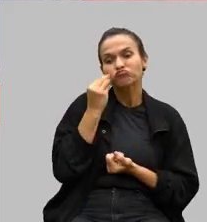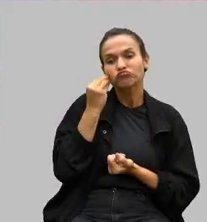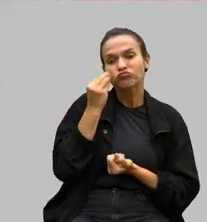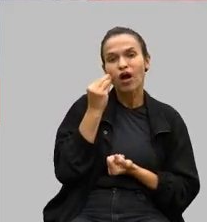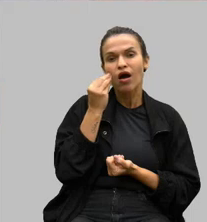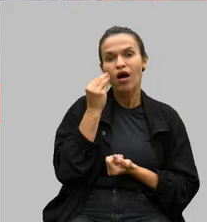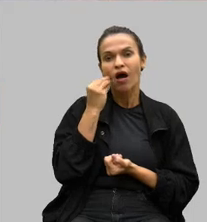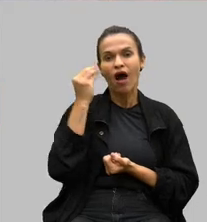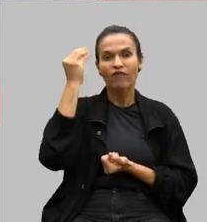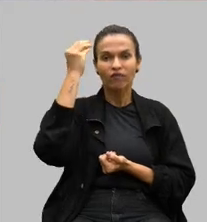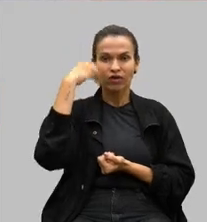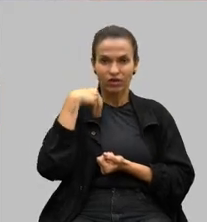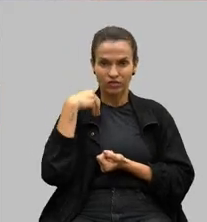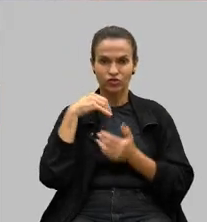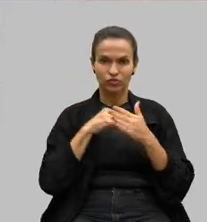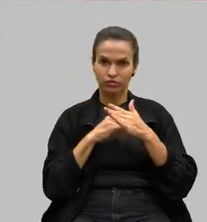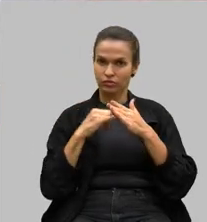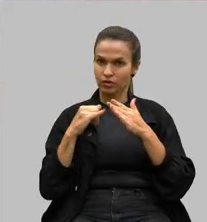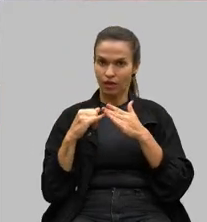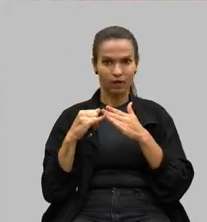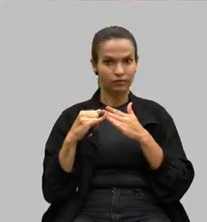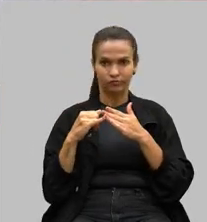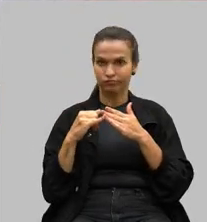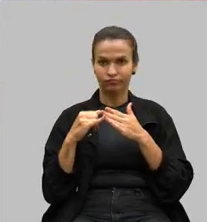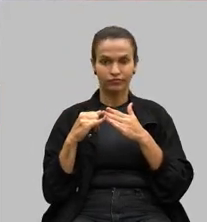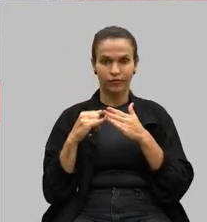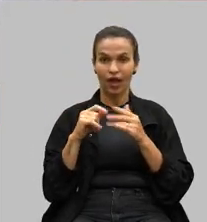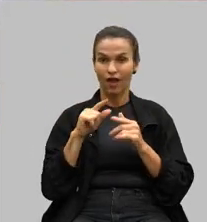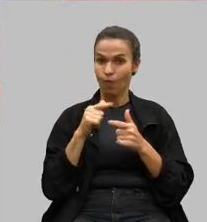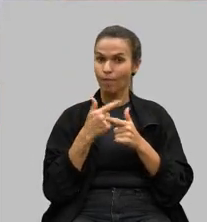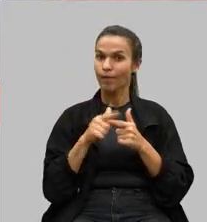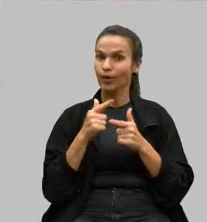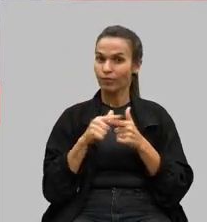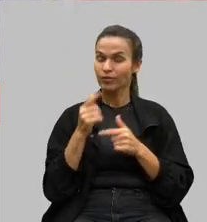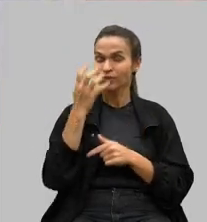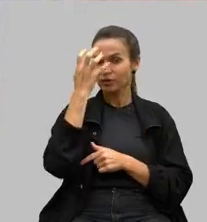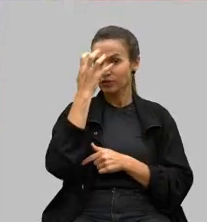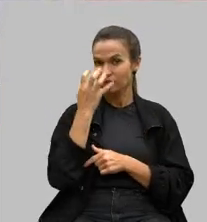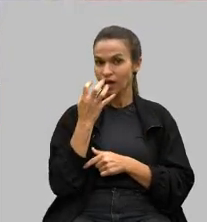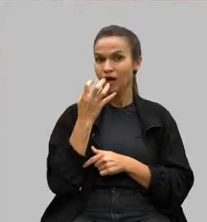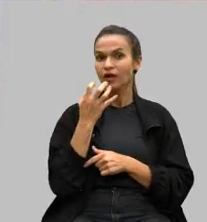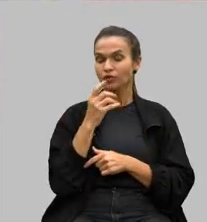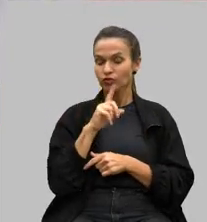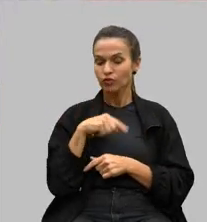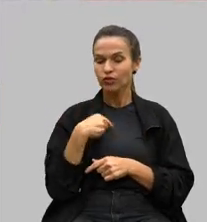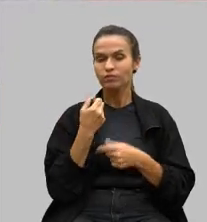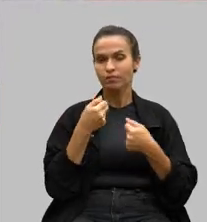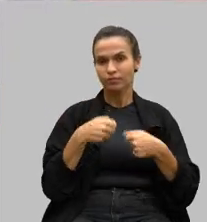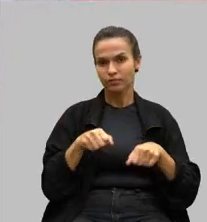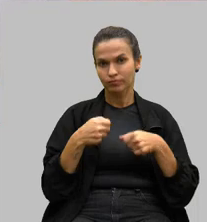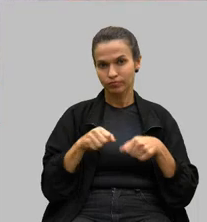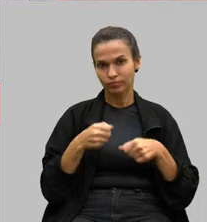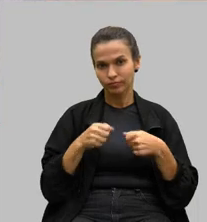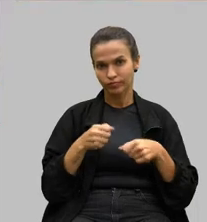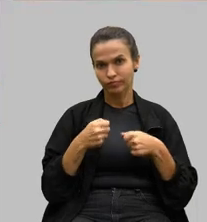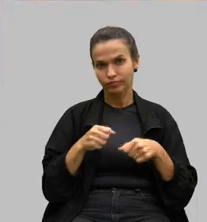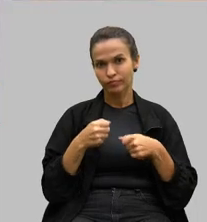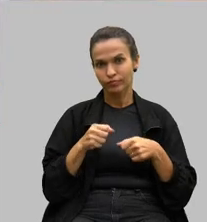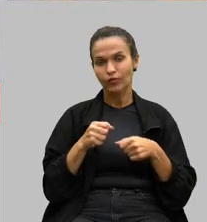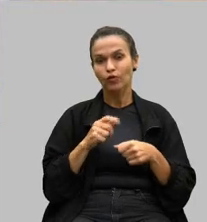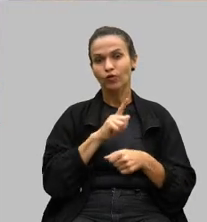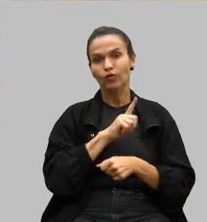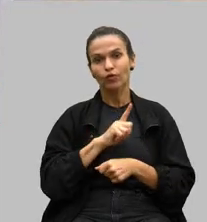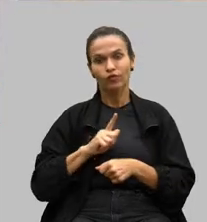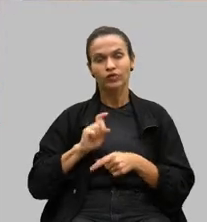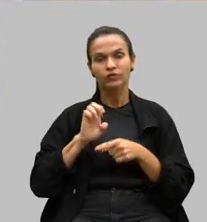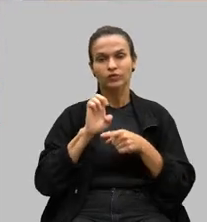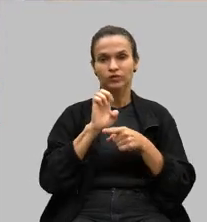fragilidade institucional para nós Esse é um problema muito sério e a gente precisa não é que o governo